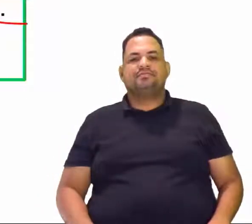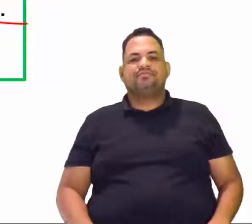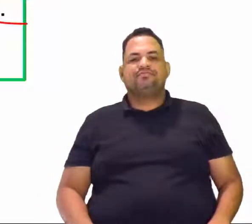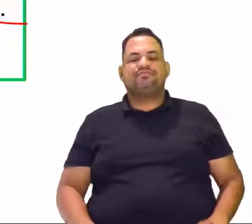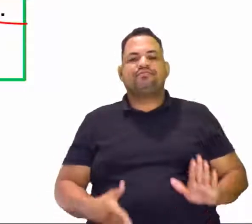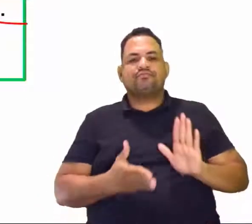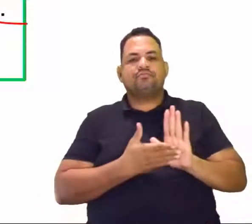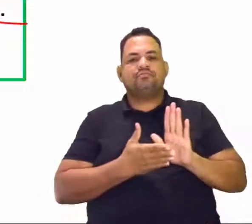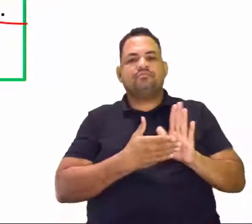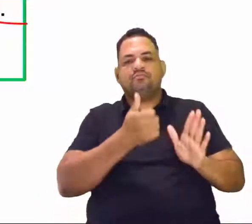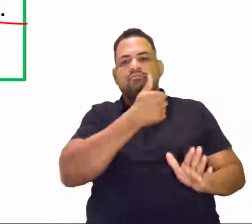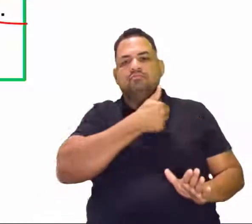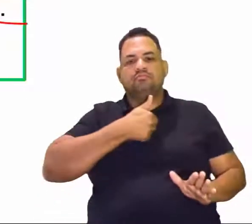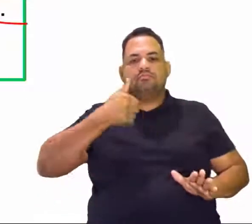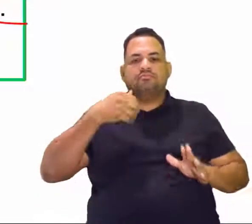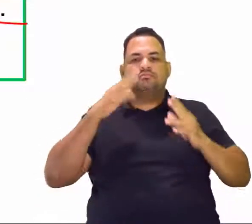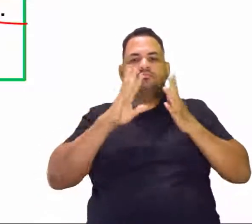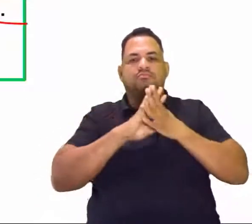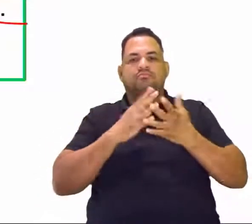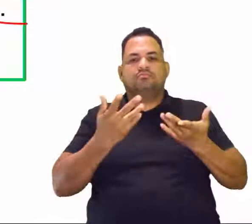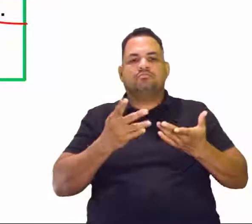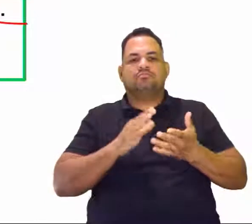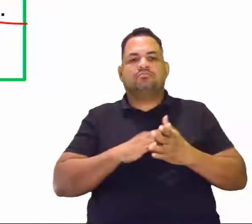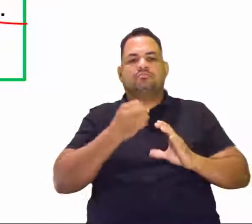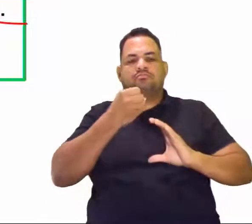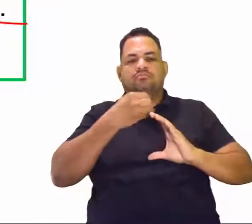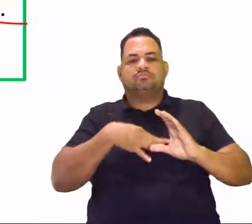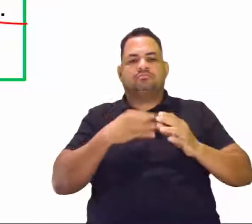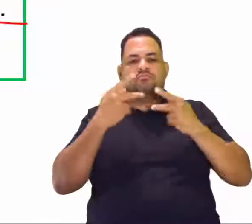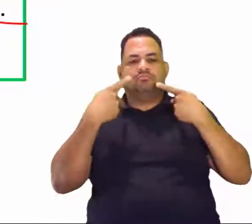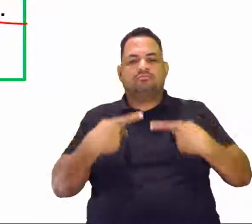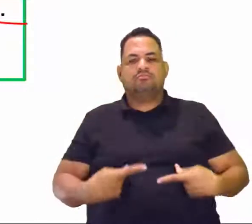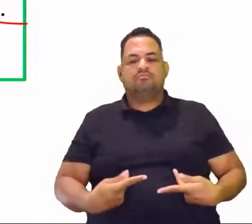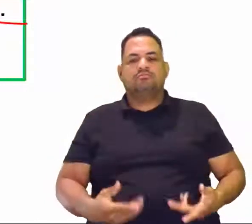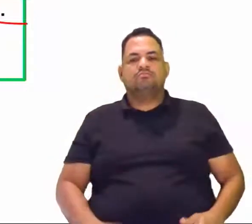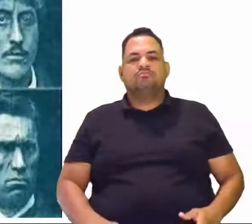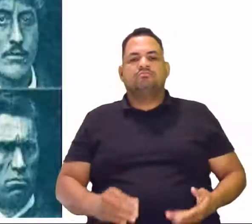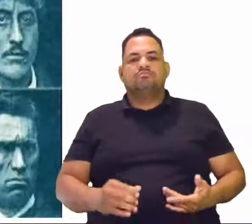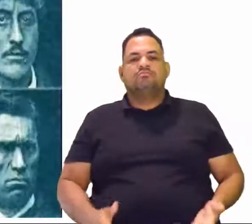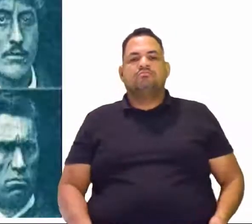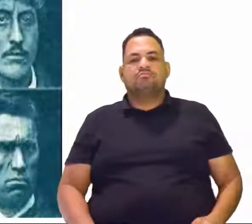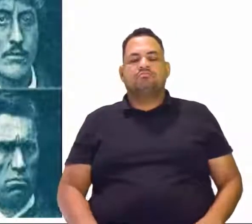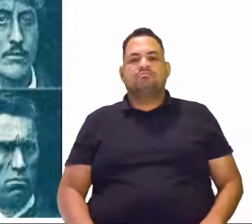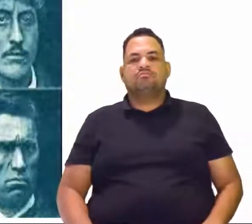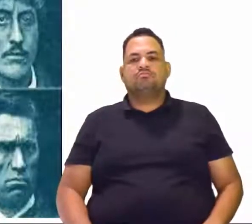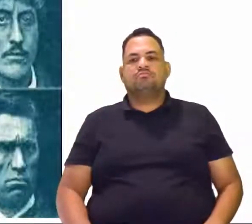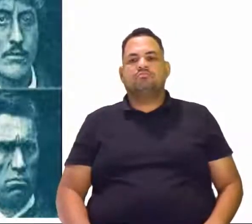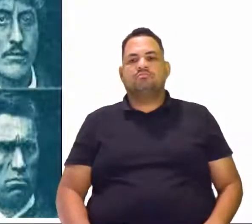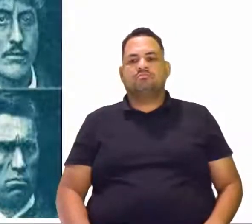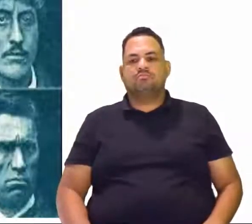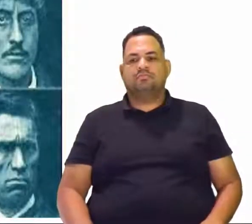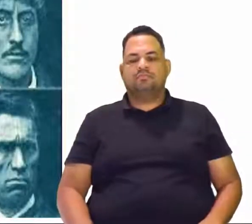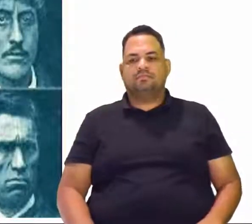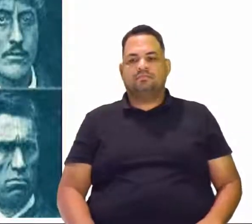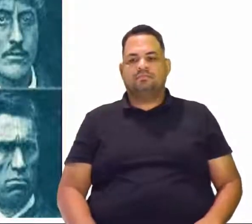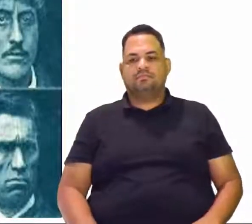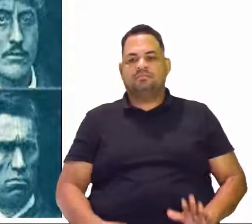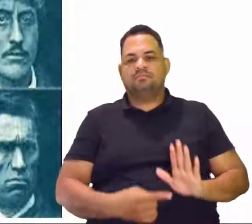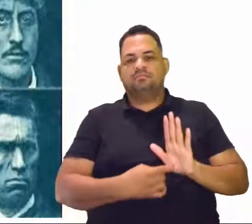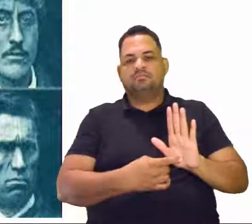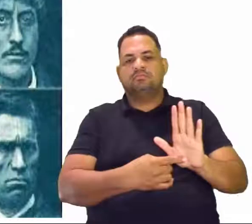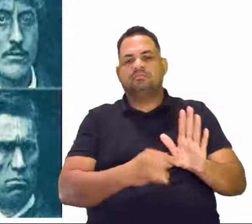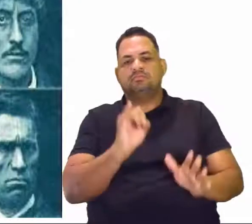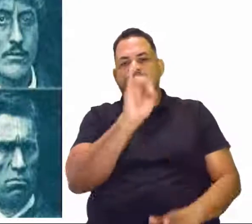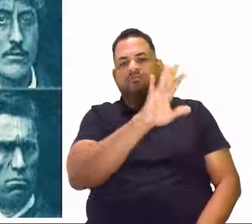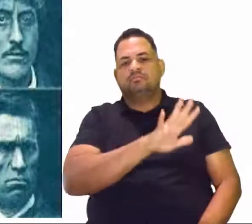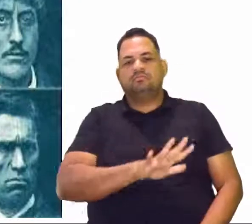propõe esse melhoramento da espécie ti que produzindo esses indivíduos com características desejadas E aí eu Trago